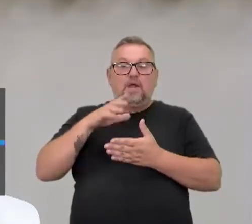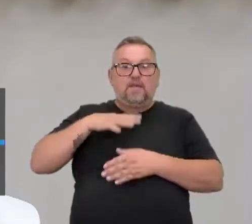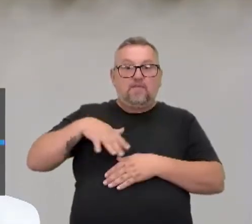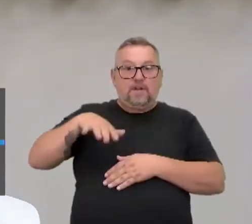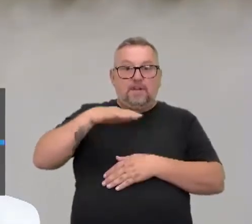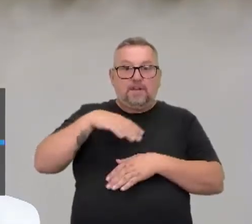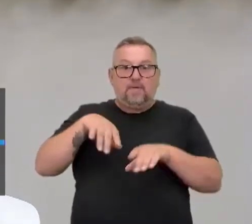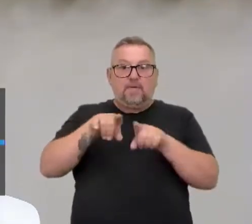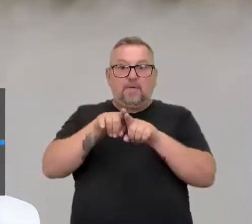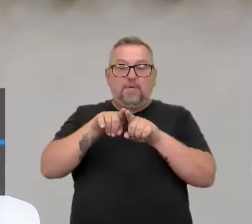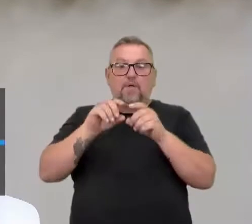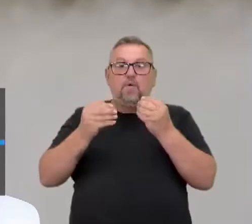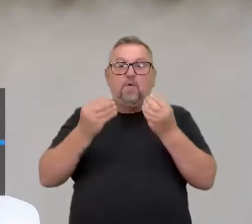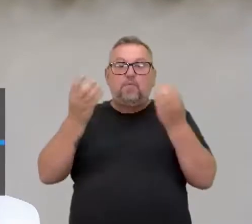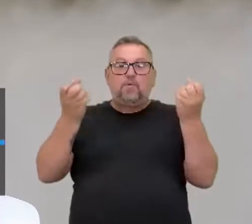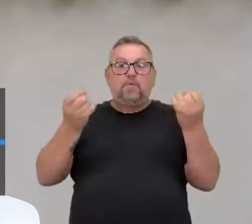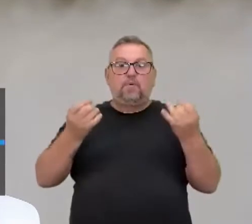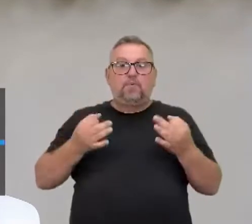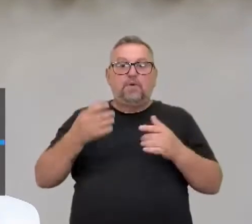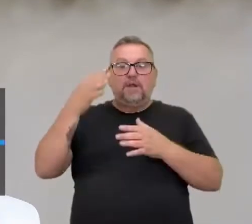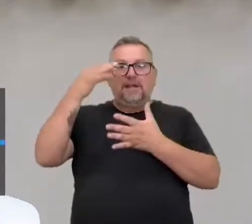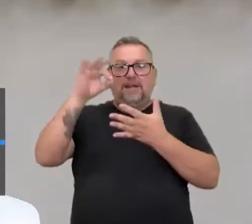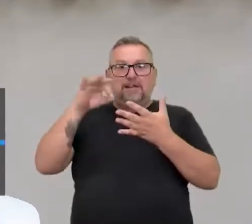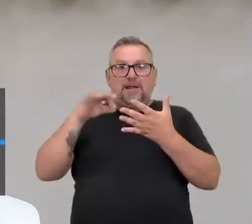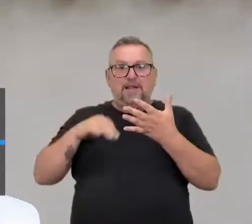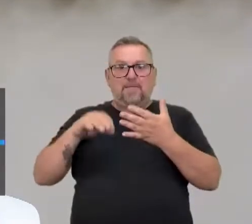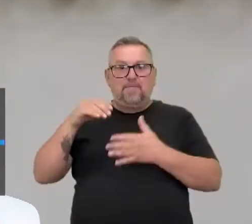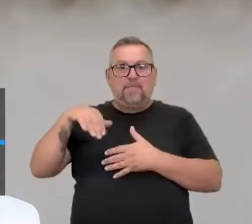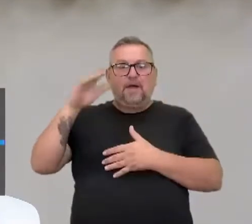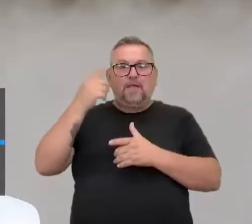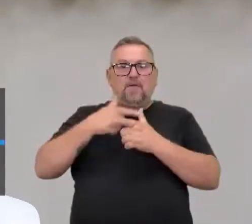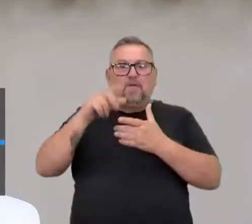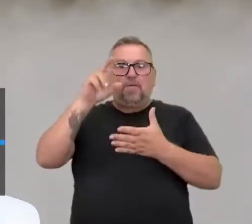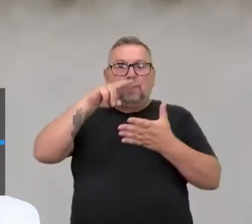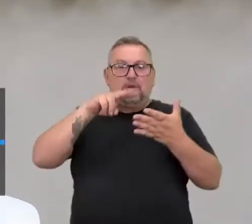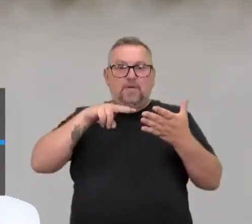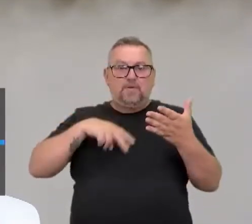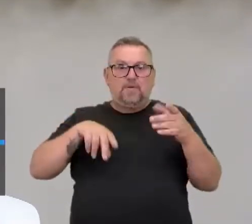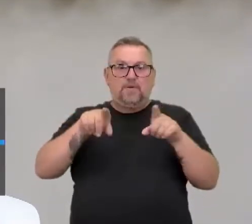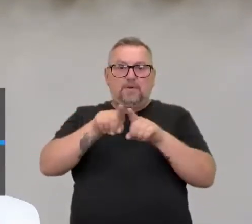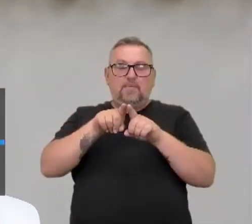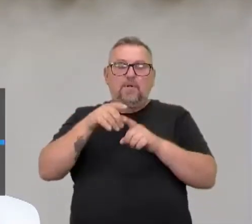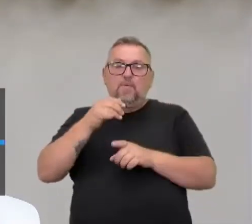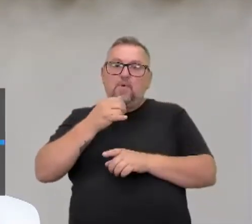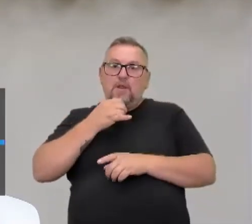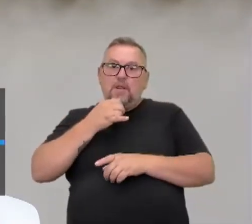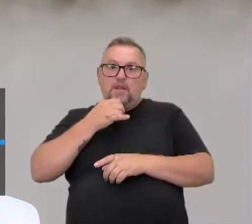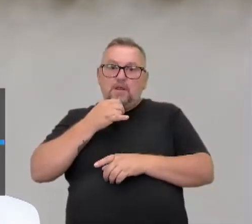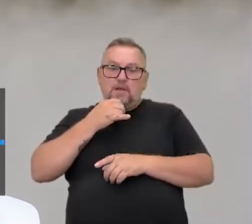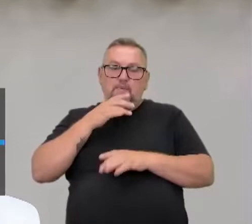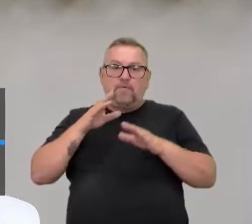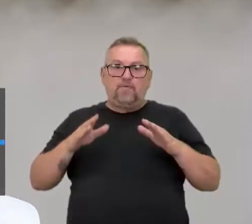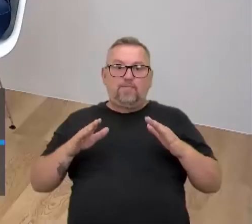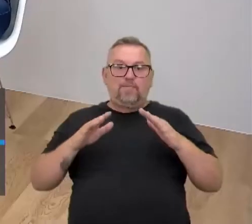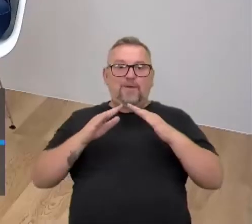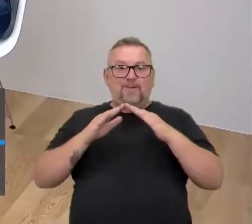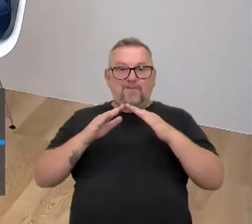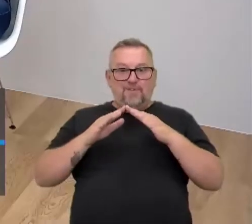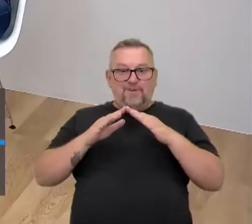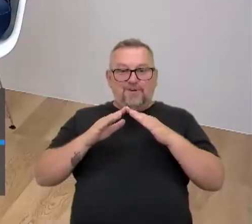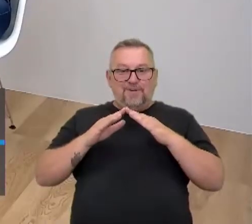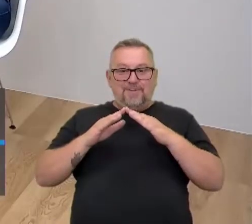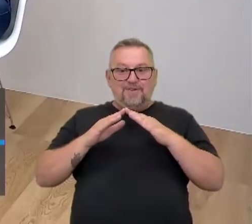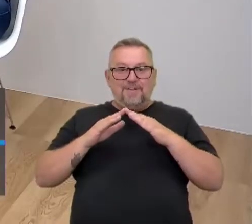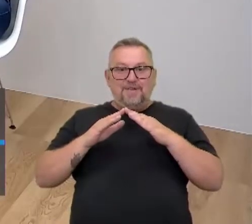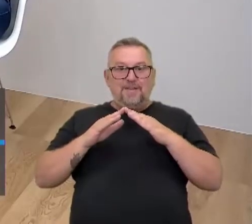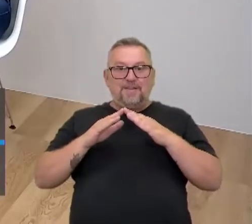civilização, questões aí, como que eu posso detalhar um pouquinho mais a agricultura em relação, por exemplo, às questões de moradia,